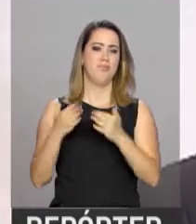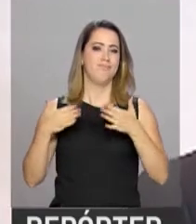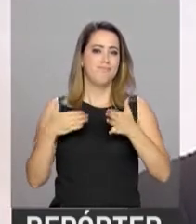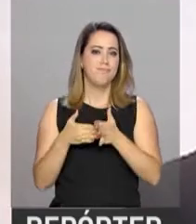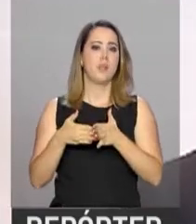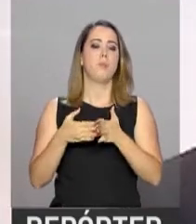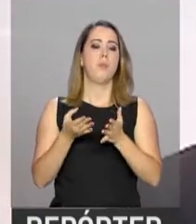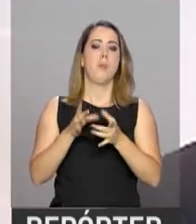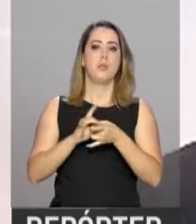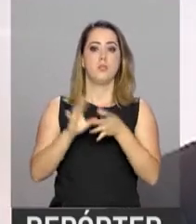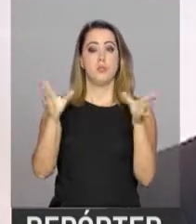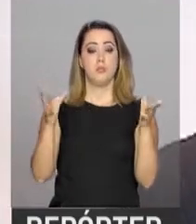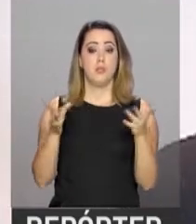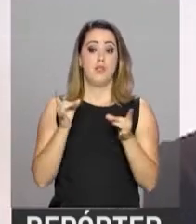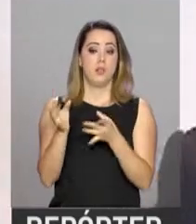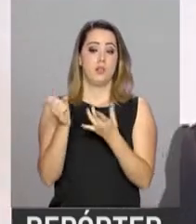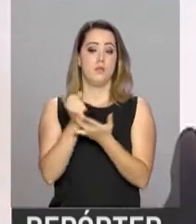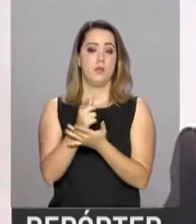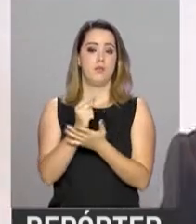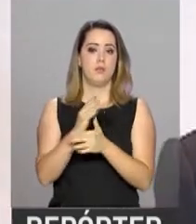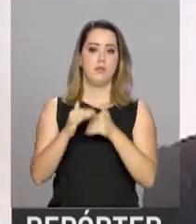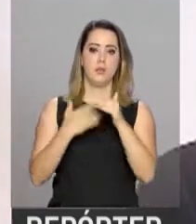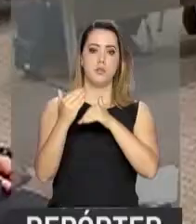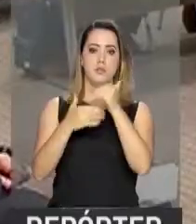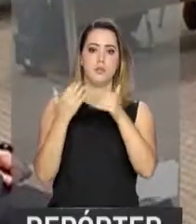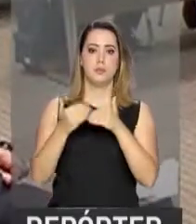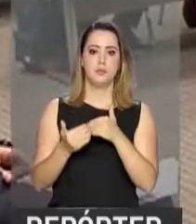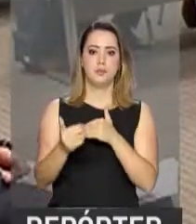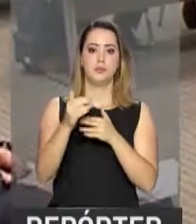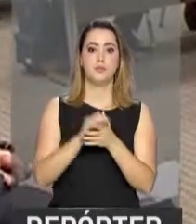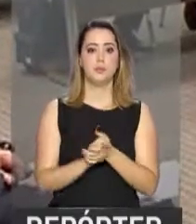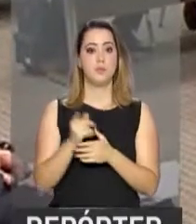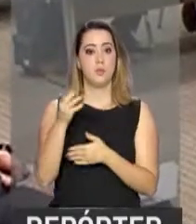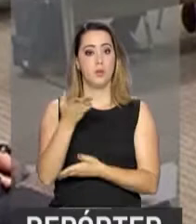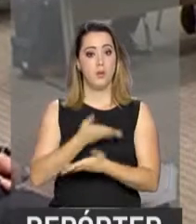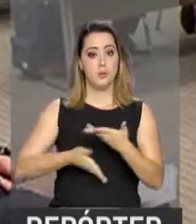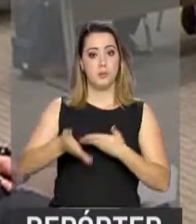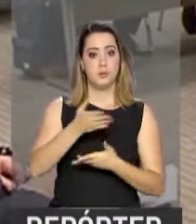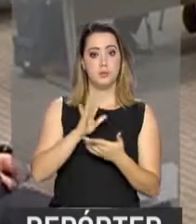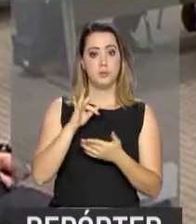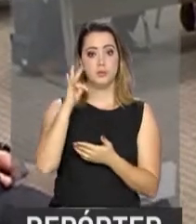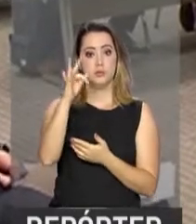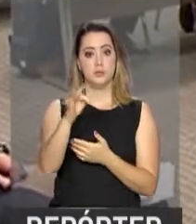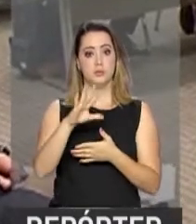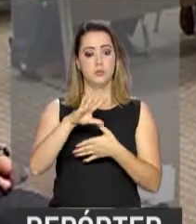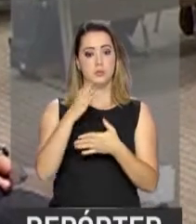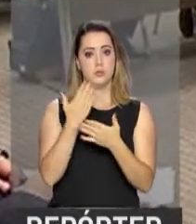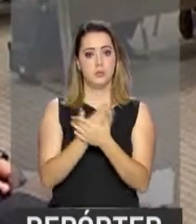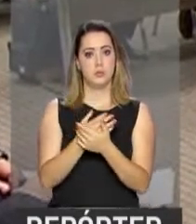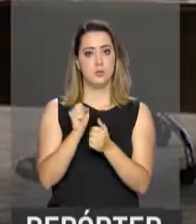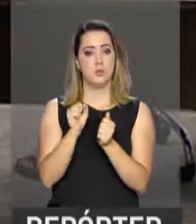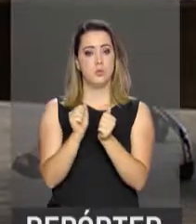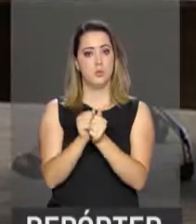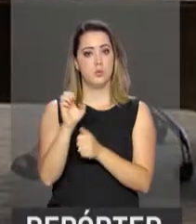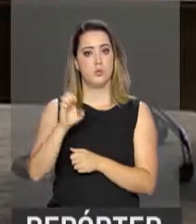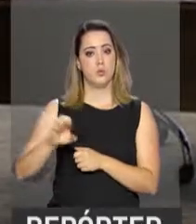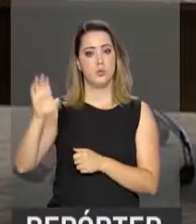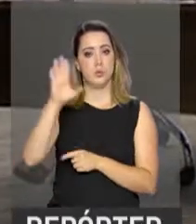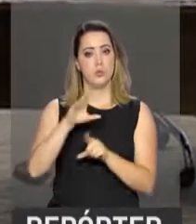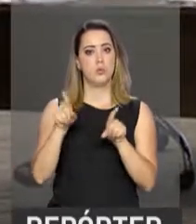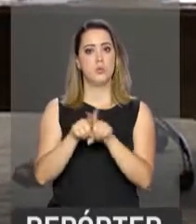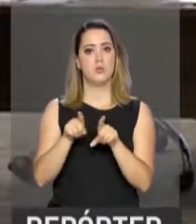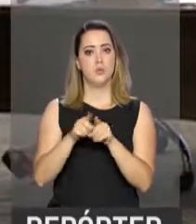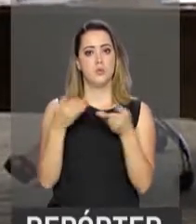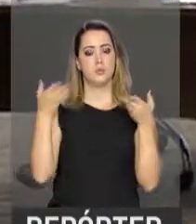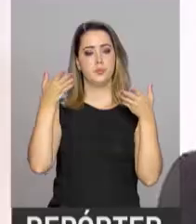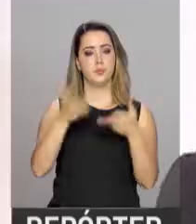mais aberto e seja é e consequentemente cresça e desenvolva as negociações do futuro acordo mercosul-união europeia também estavam